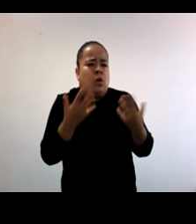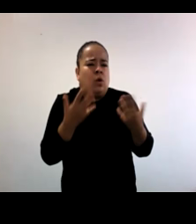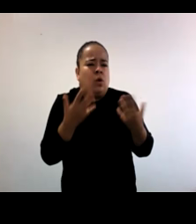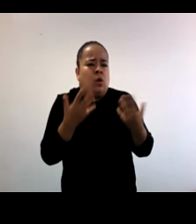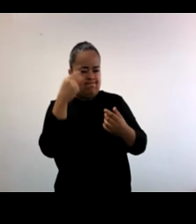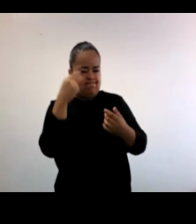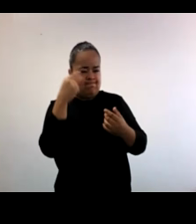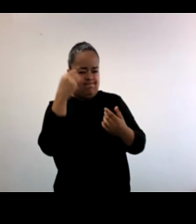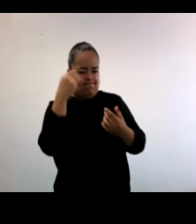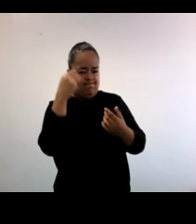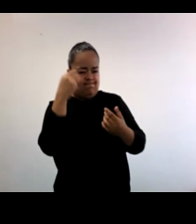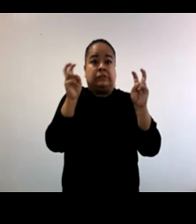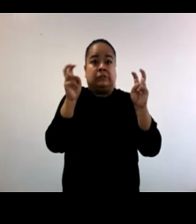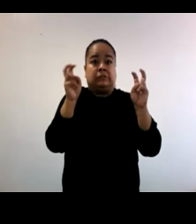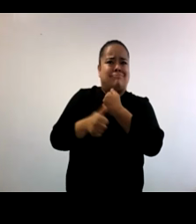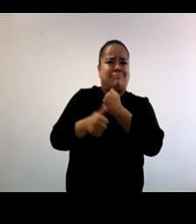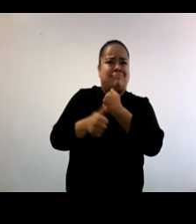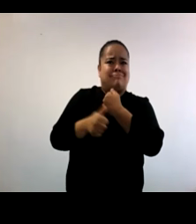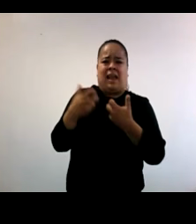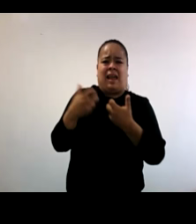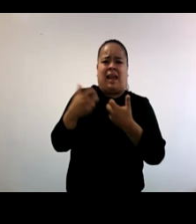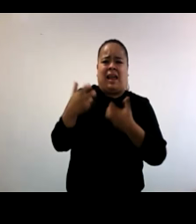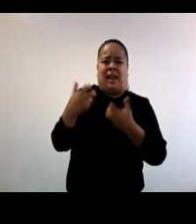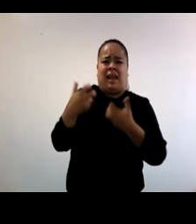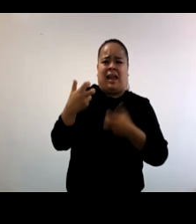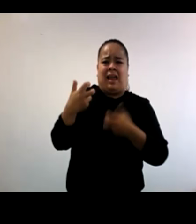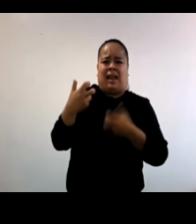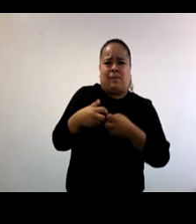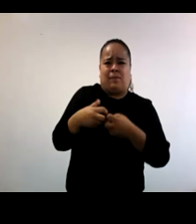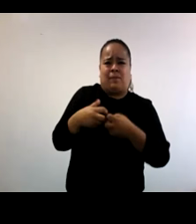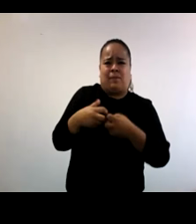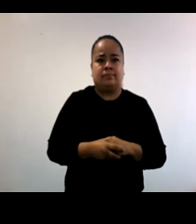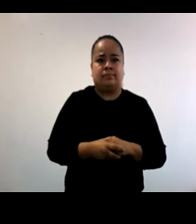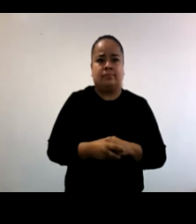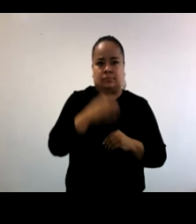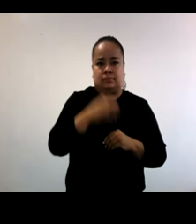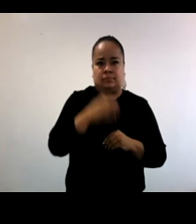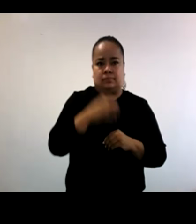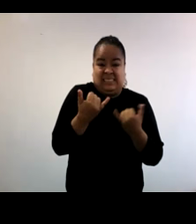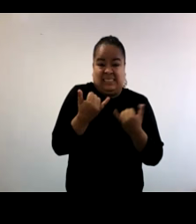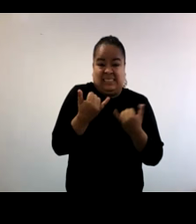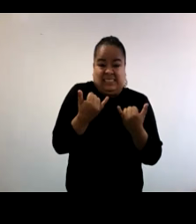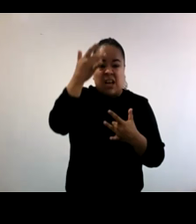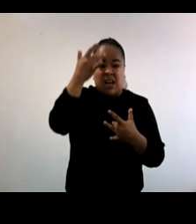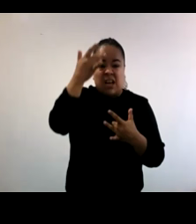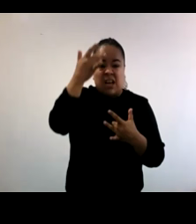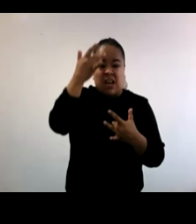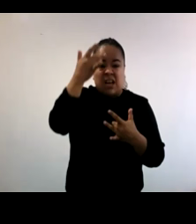Lembrar que monkeypox não é uma doença nova, nós já conhecíamos já há várias